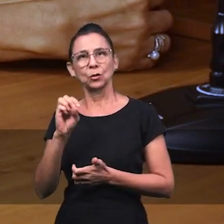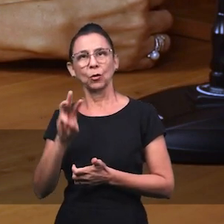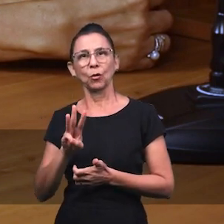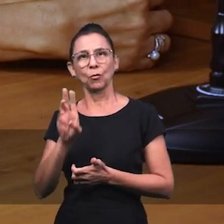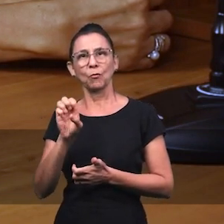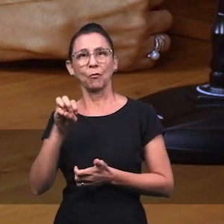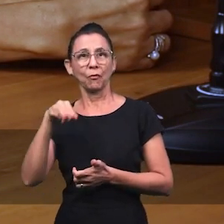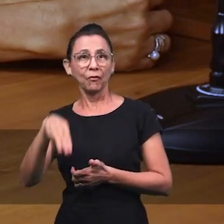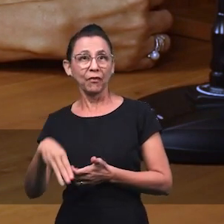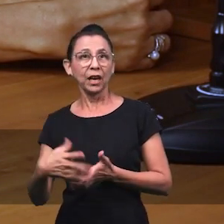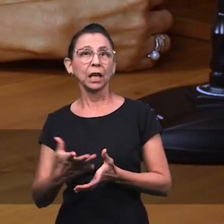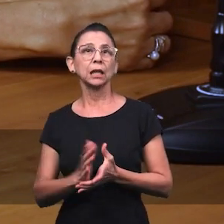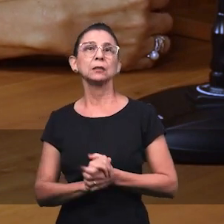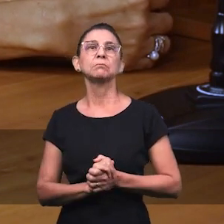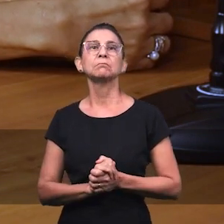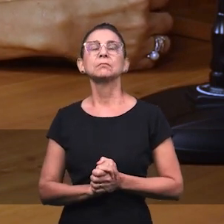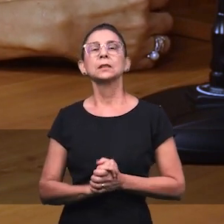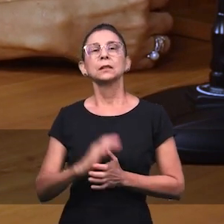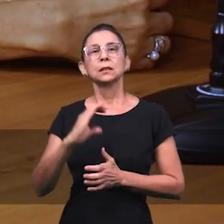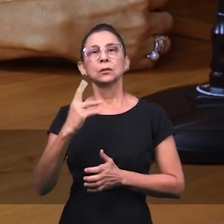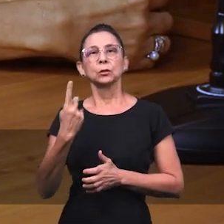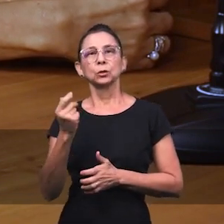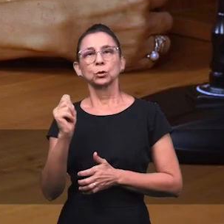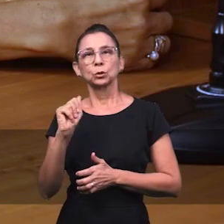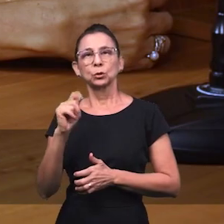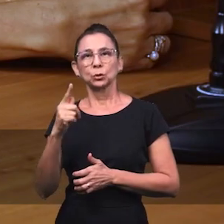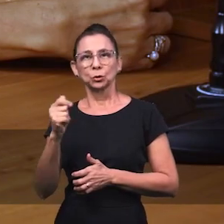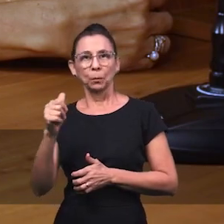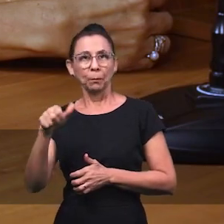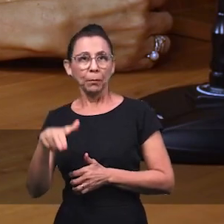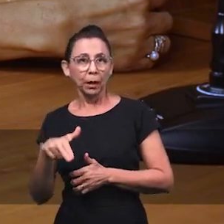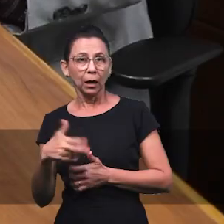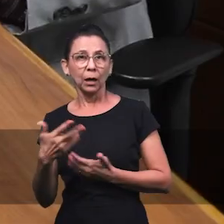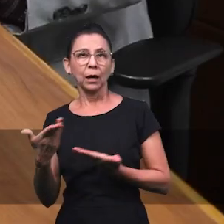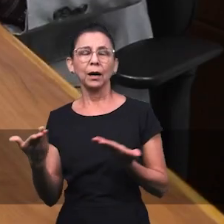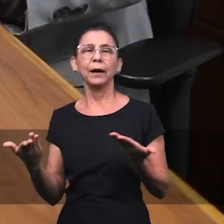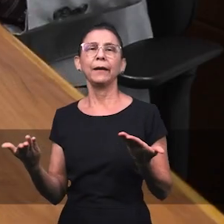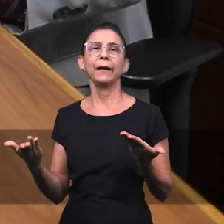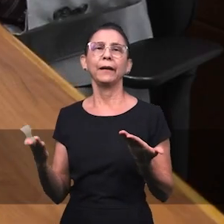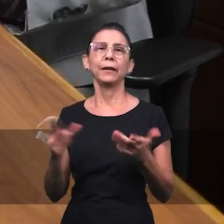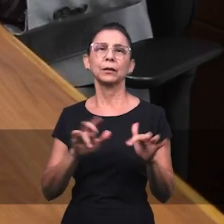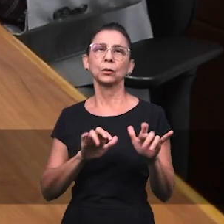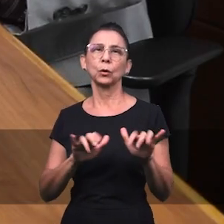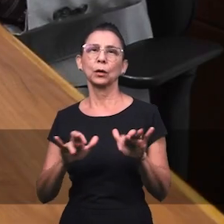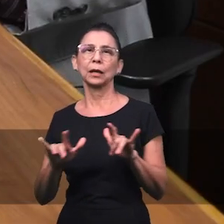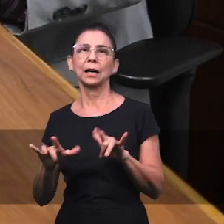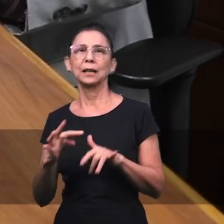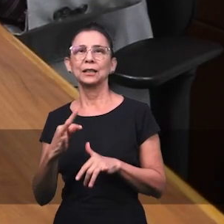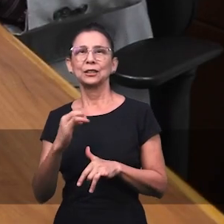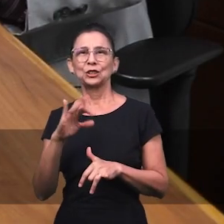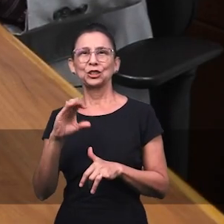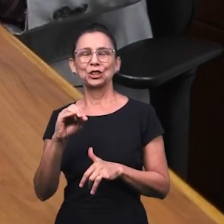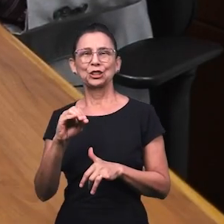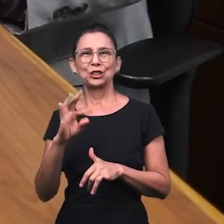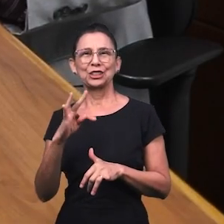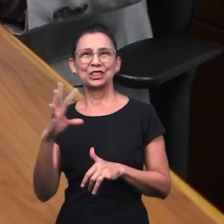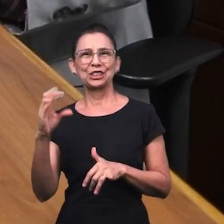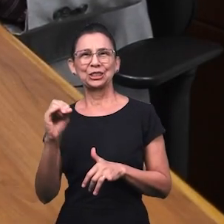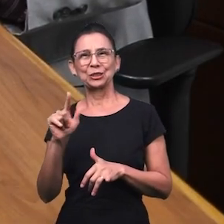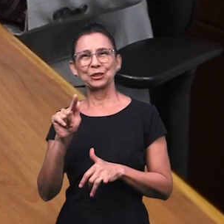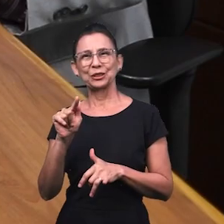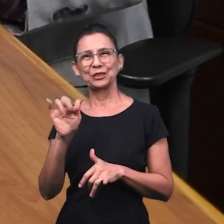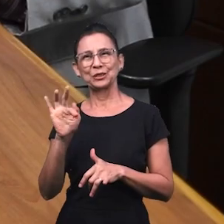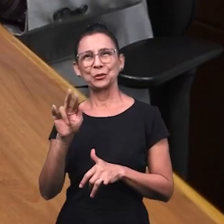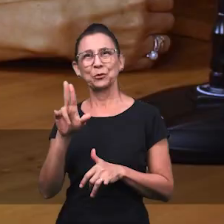tocava noturnos, Chopin, flauta, Chopin, tocava tico-tico no fubá,